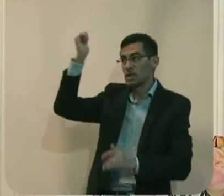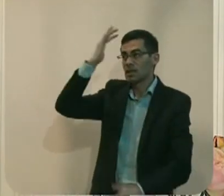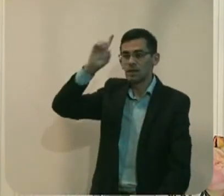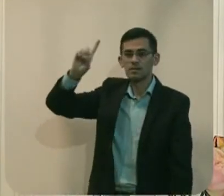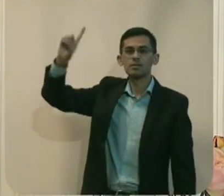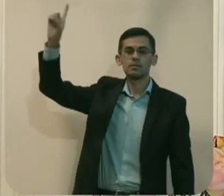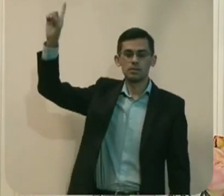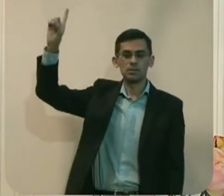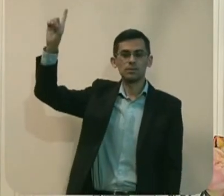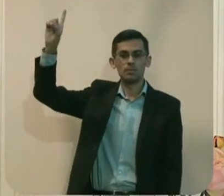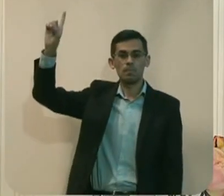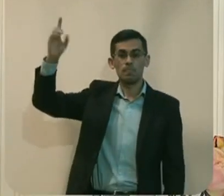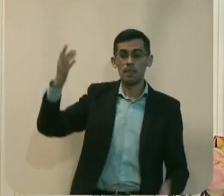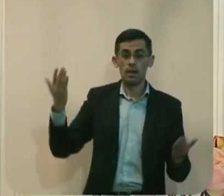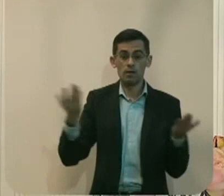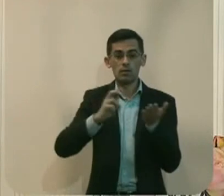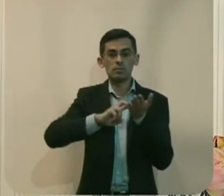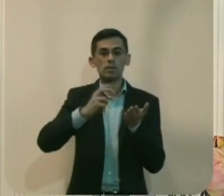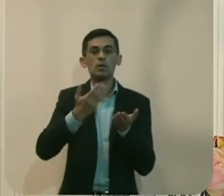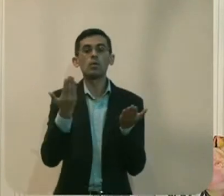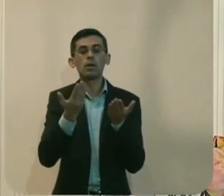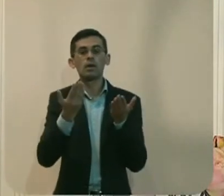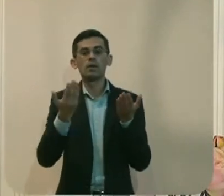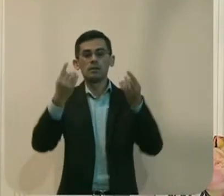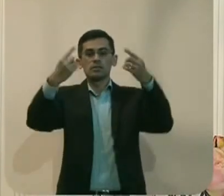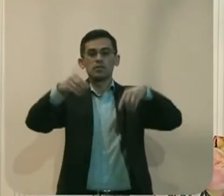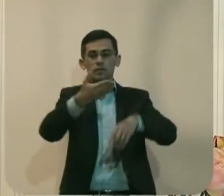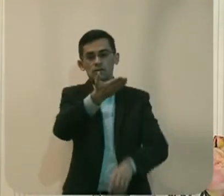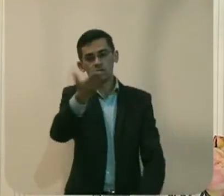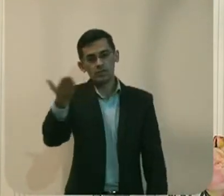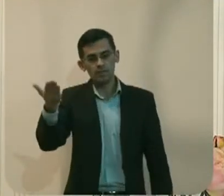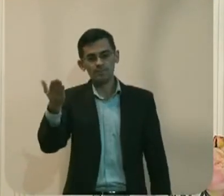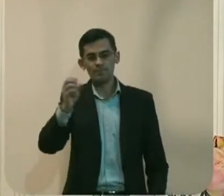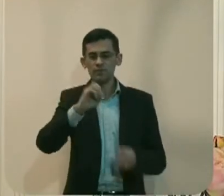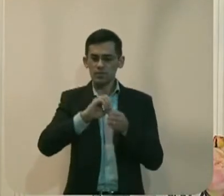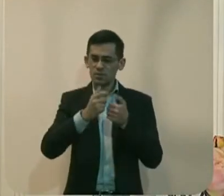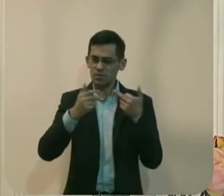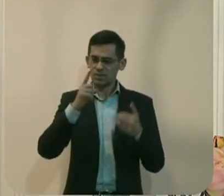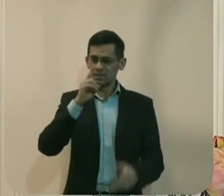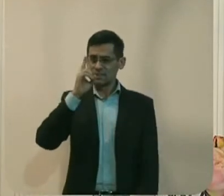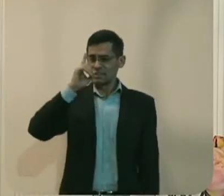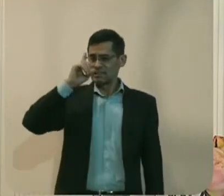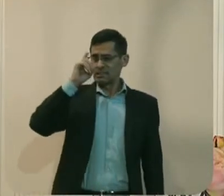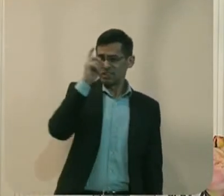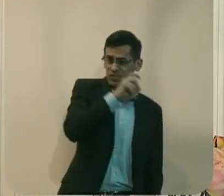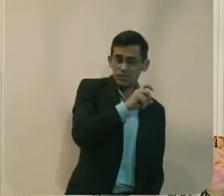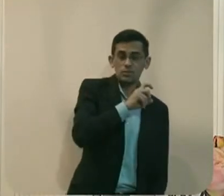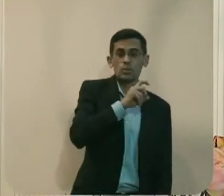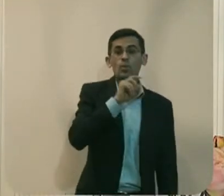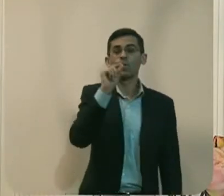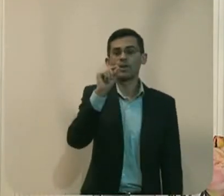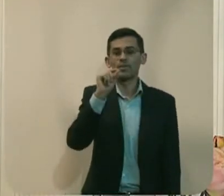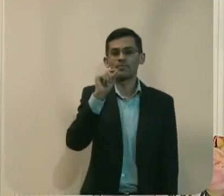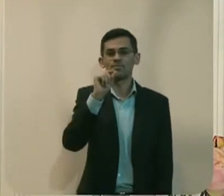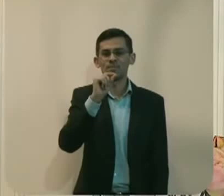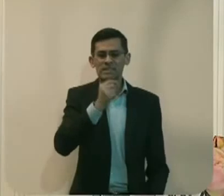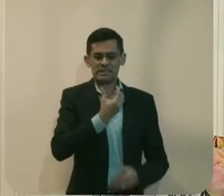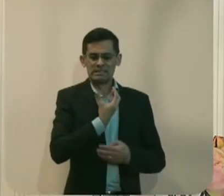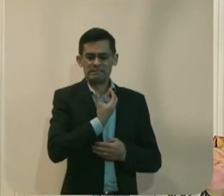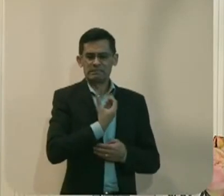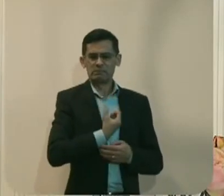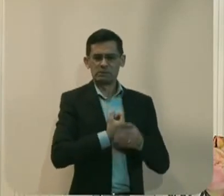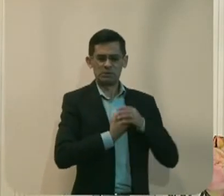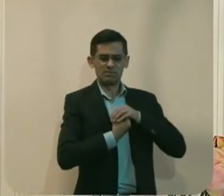Senhor. Essa manhã eu vou desafiar você a fazer uma coisa muito difícil: arrancar aquilo que